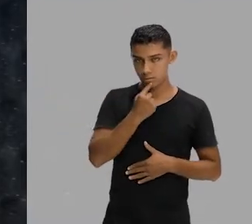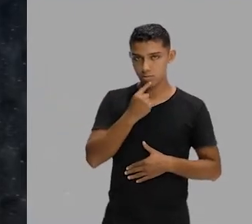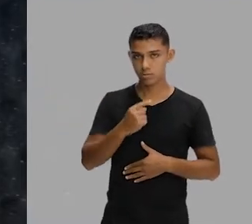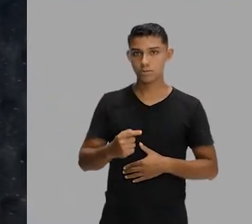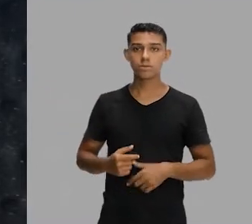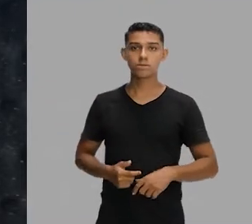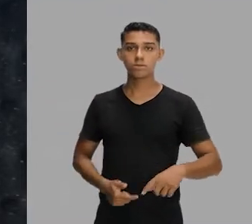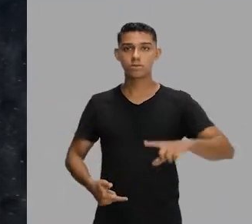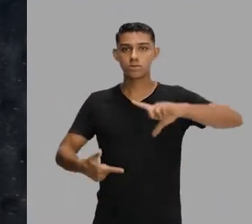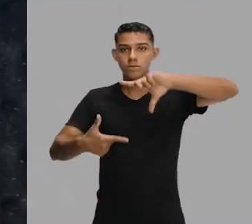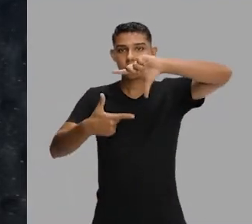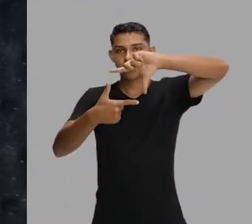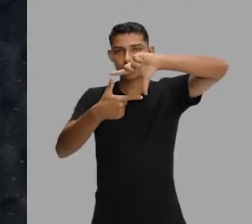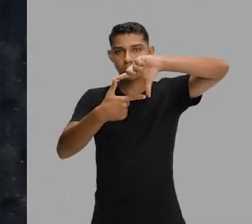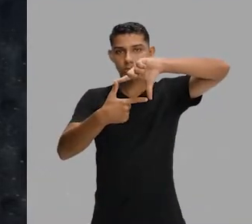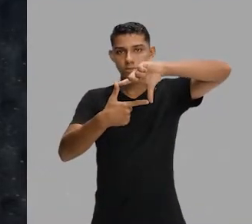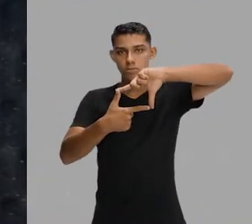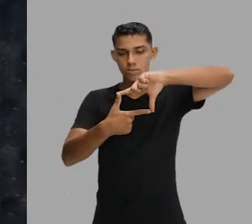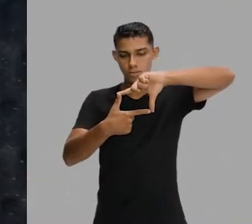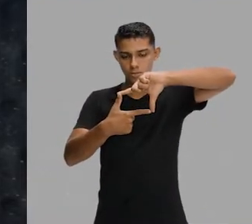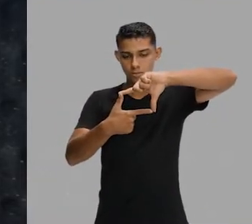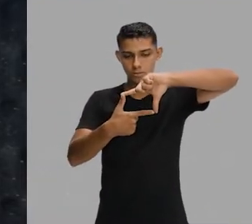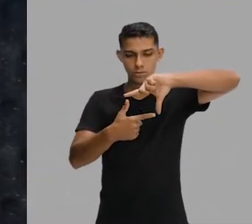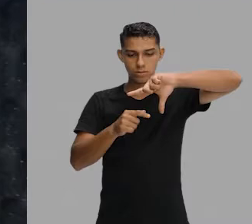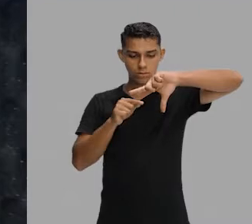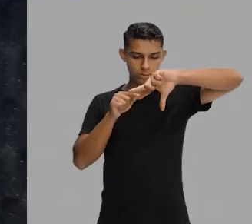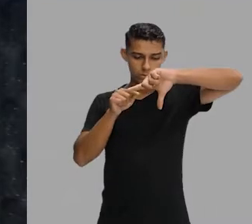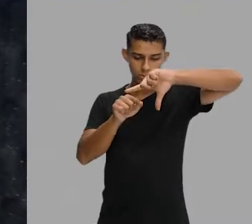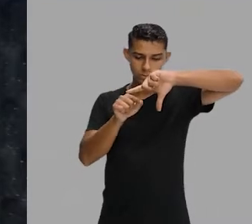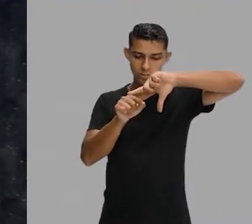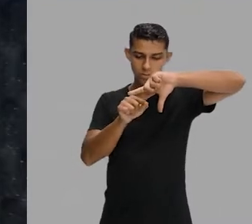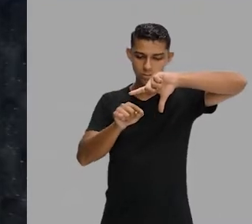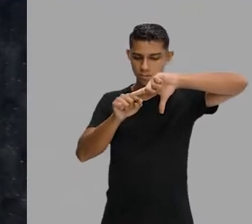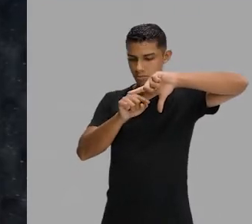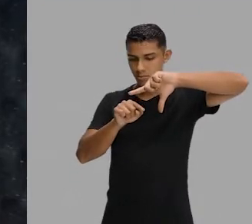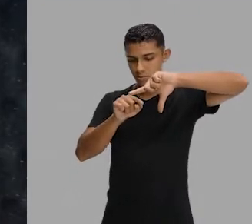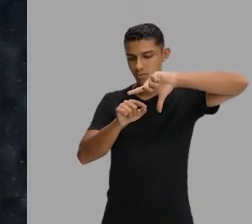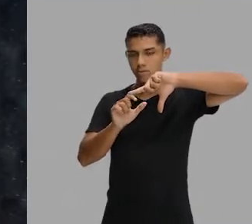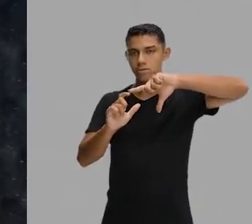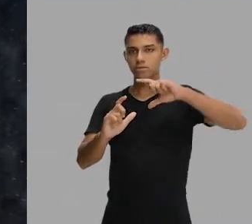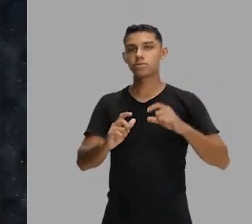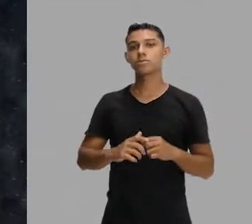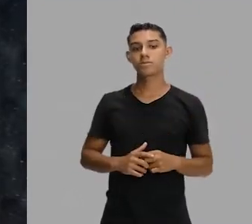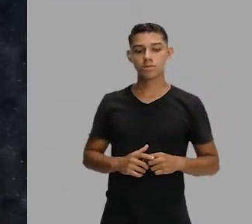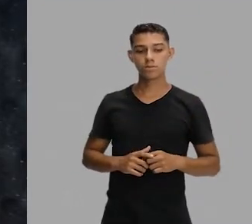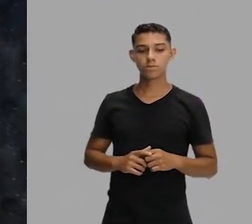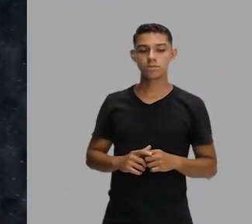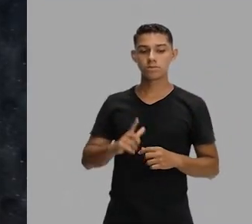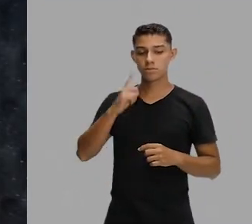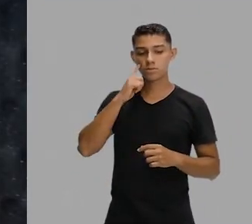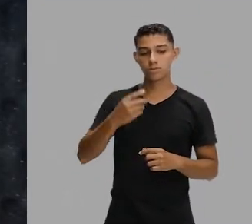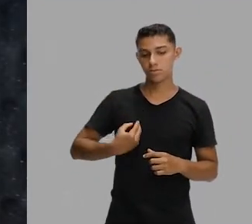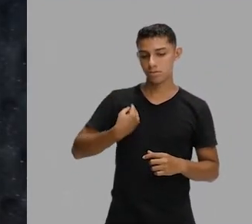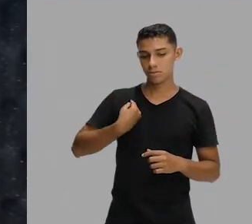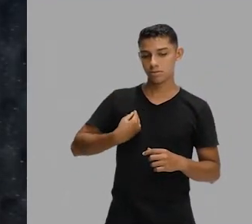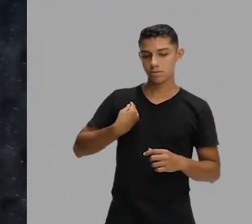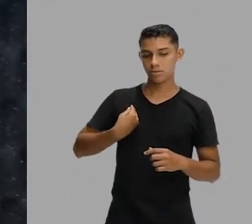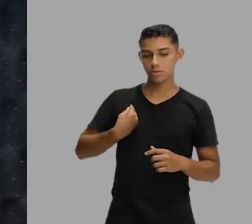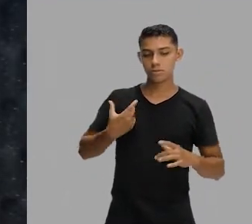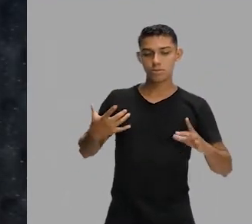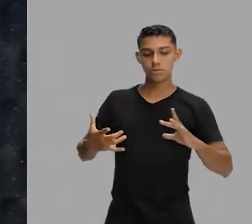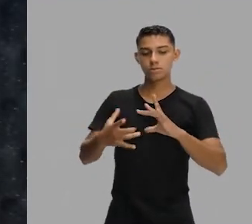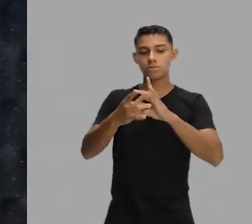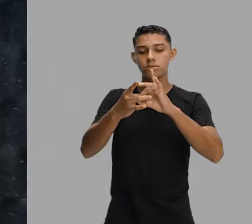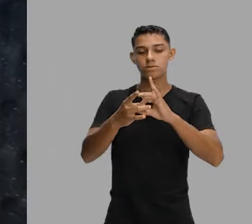eu tenho um átomo no centro e a partir desse átomo central ele vai estabelecer ligações